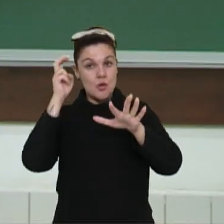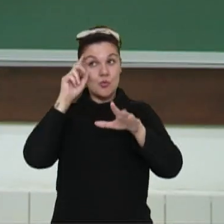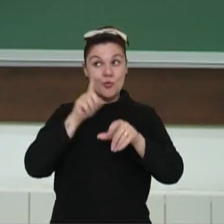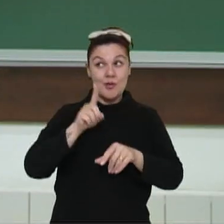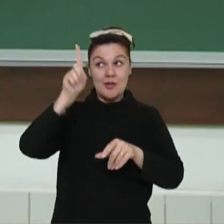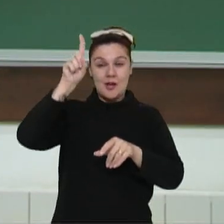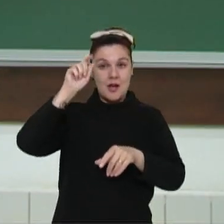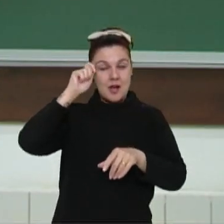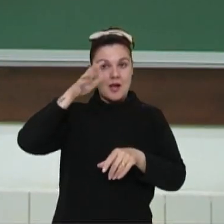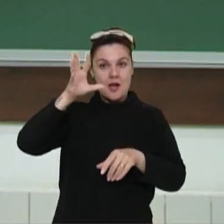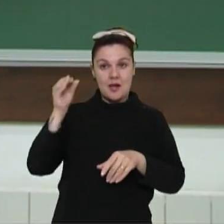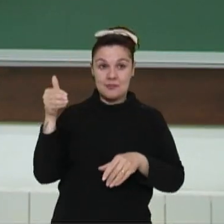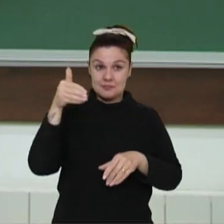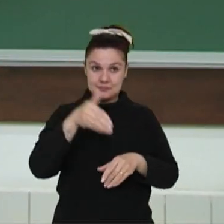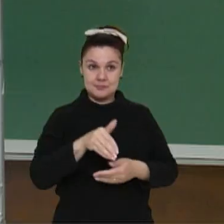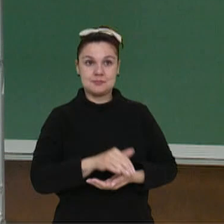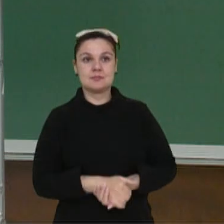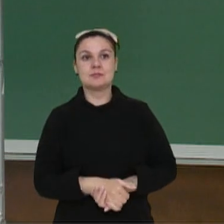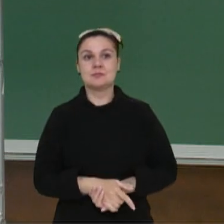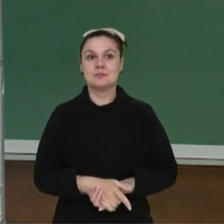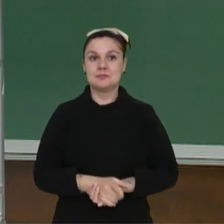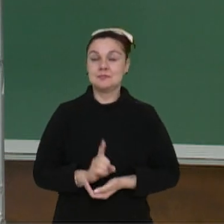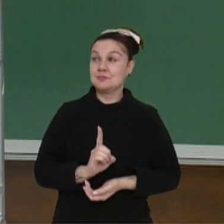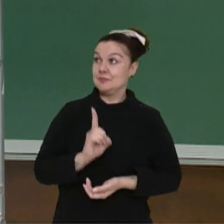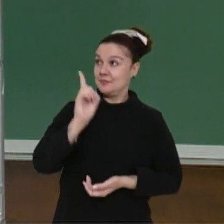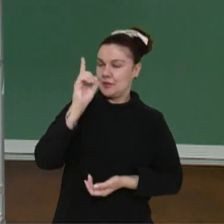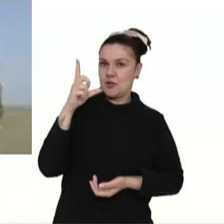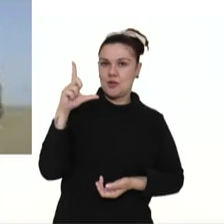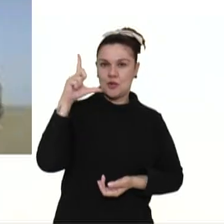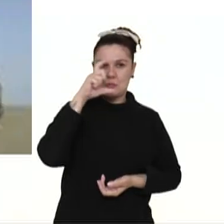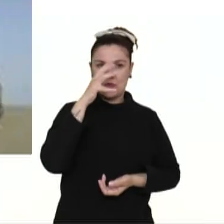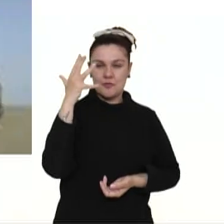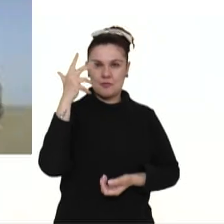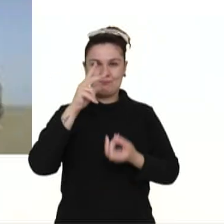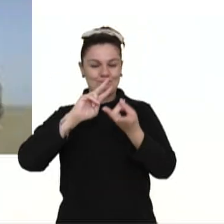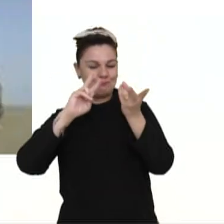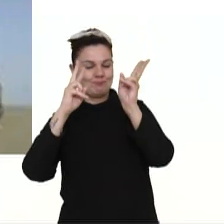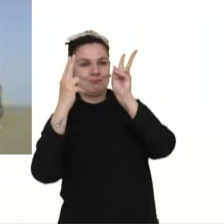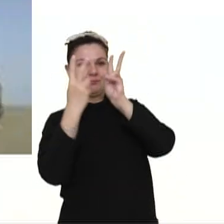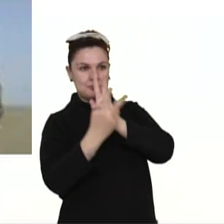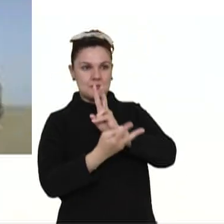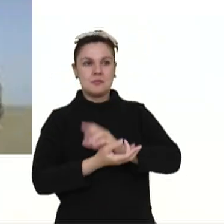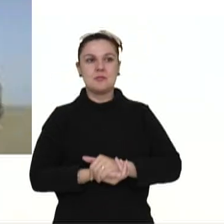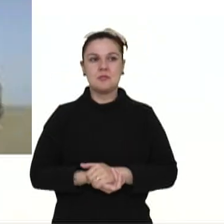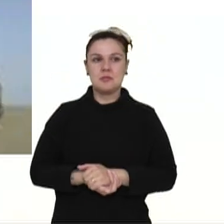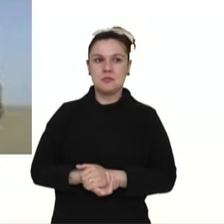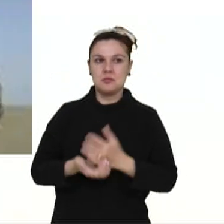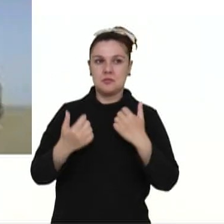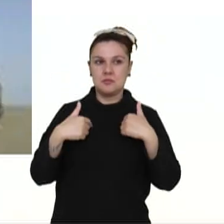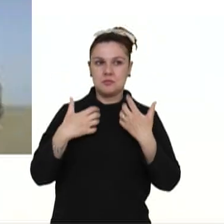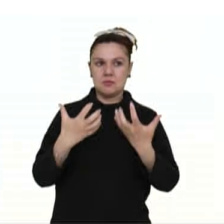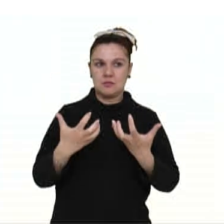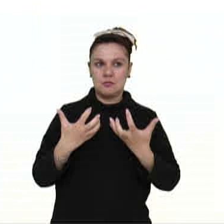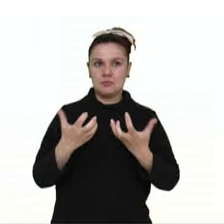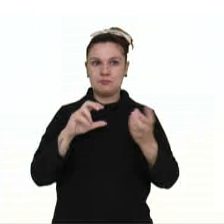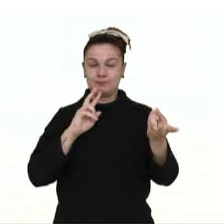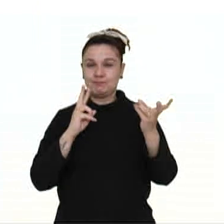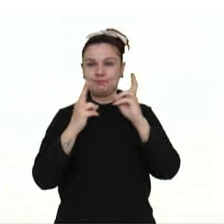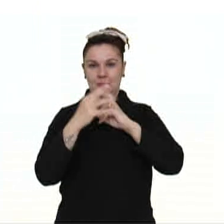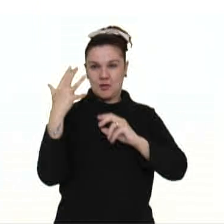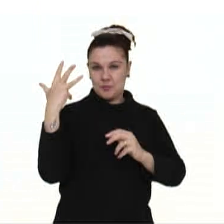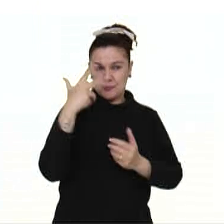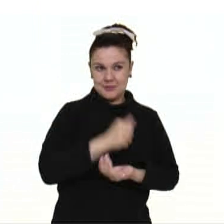dos povos africanos e tal. E aqui uma foto dos capoeiristas. Eu queria saber, gente, essa